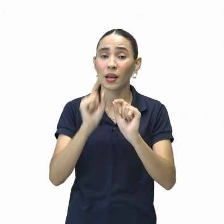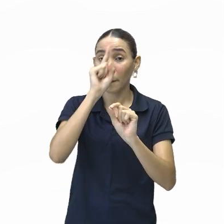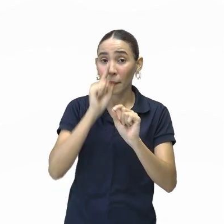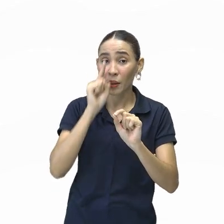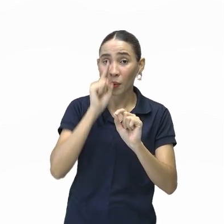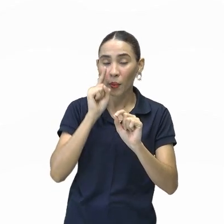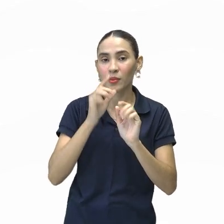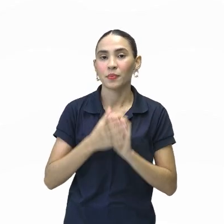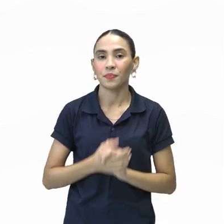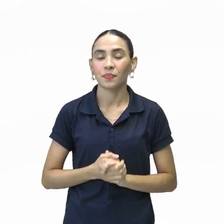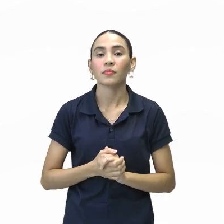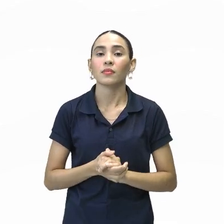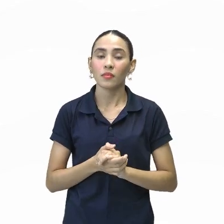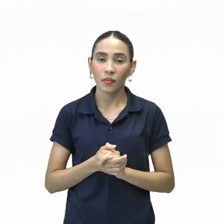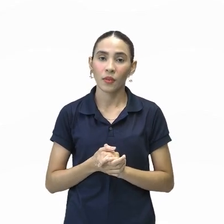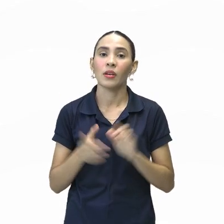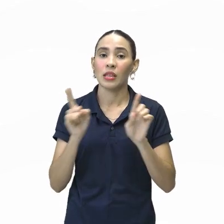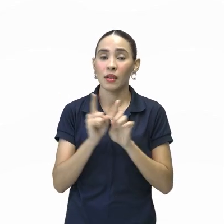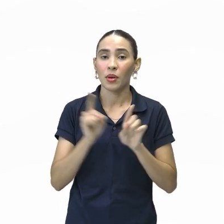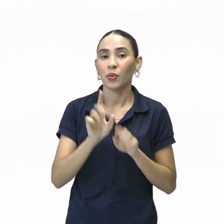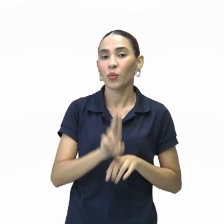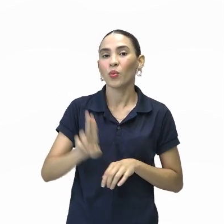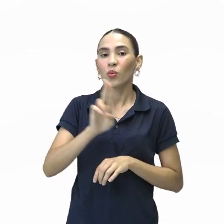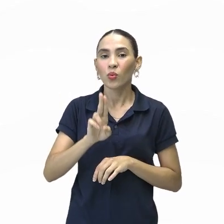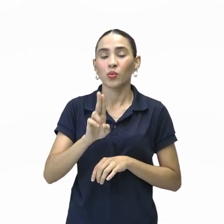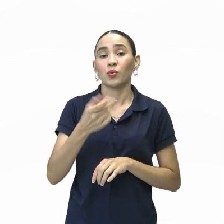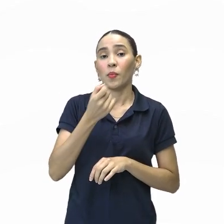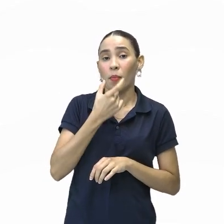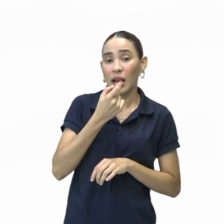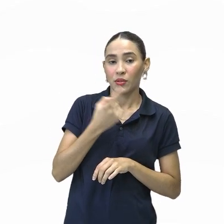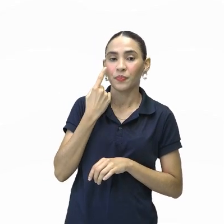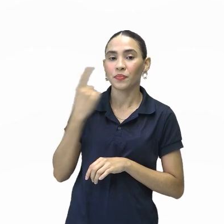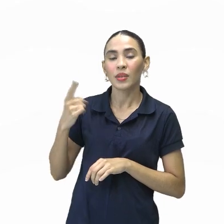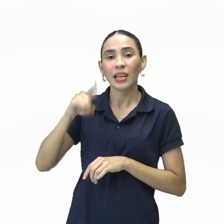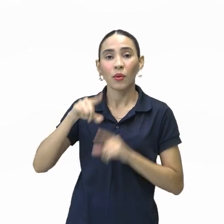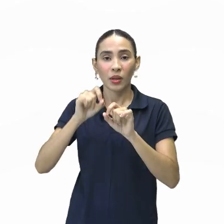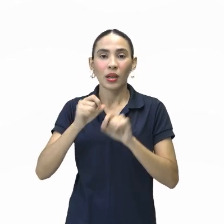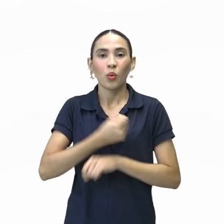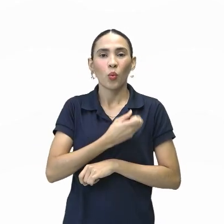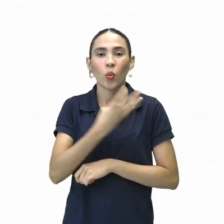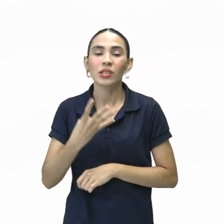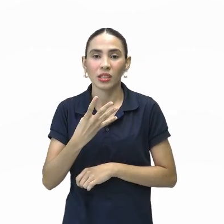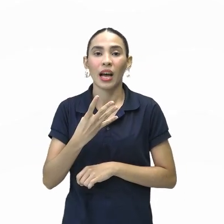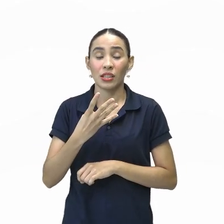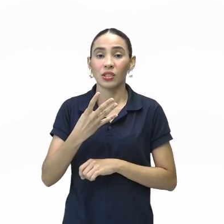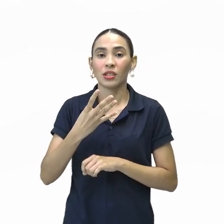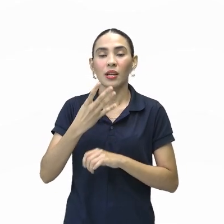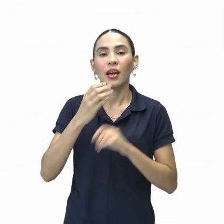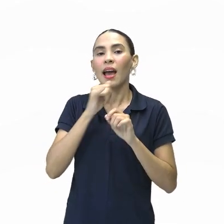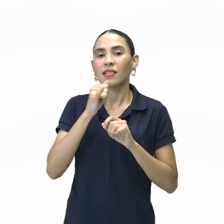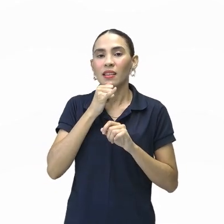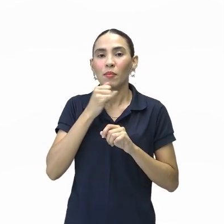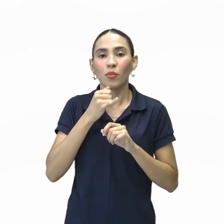perigosa. Temos também aí o uso excessivo de medicamentos, né, que é um uso em quantidade maior ou por